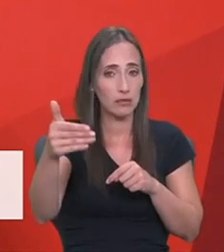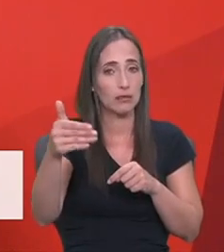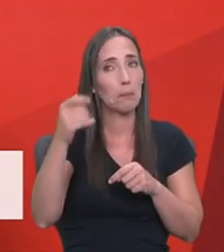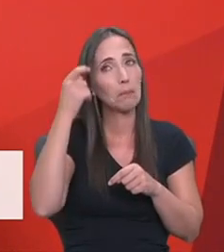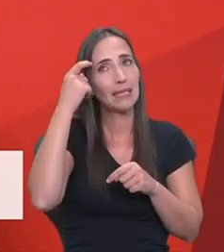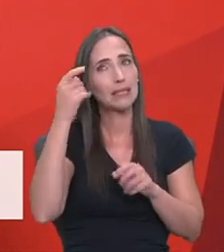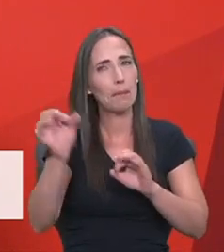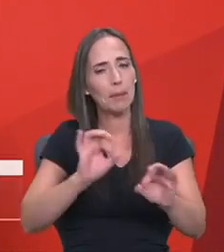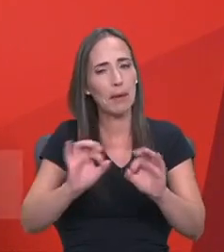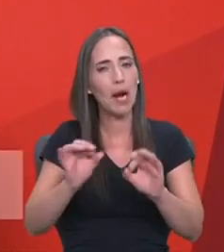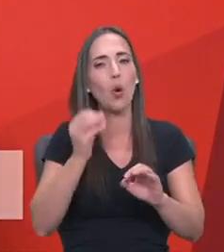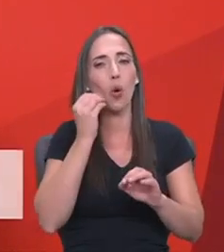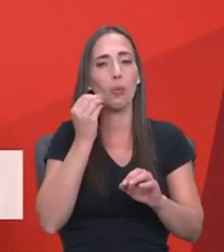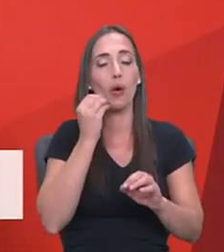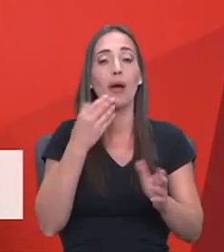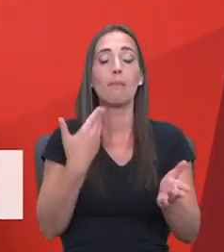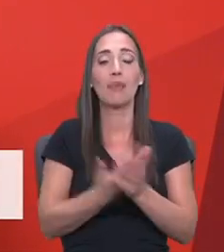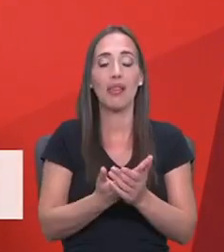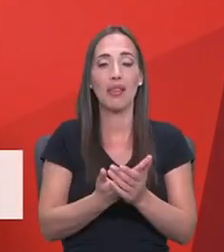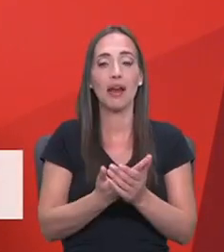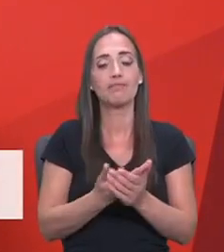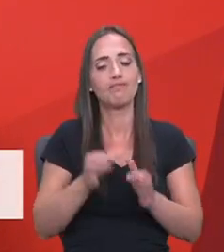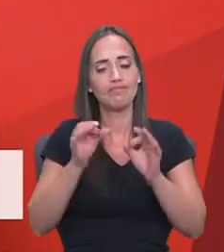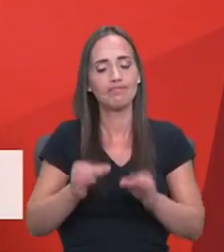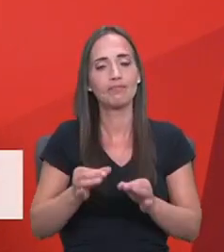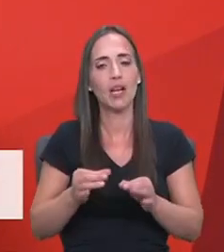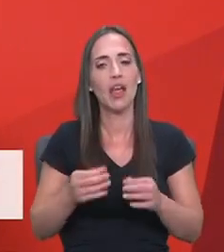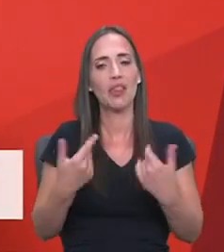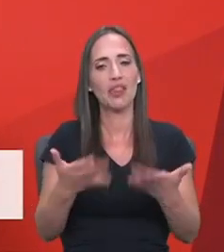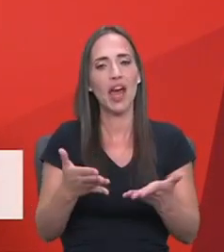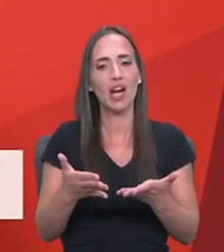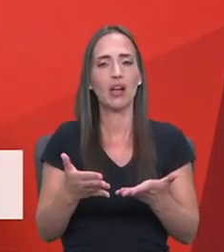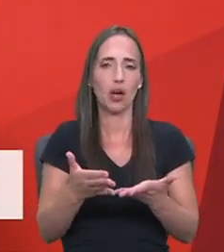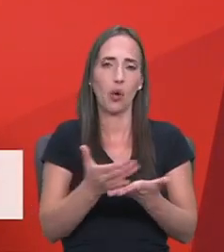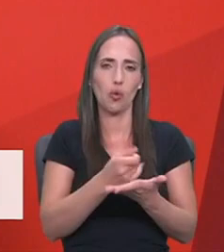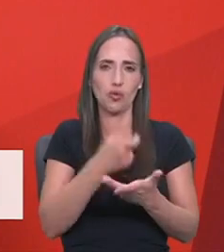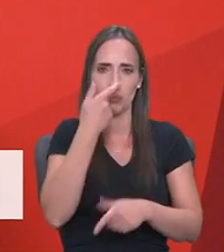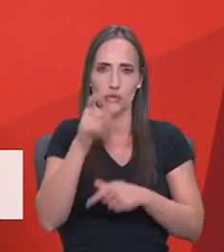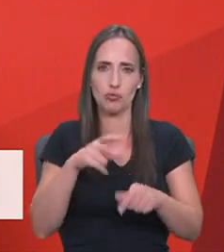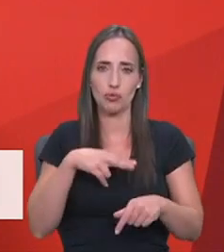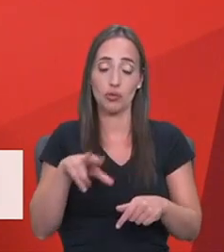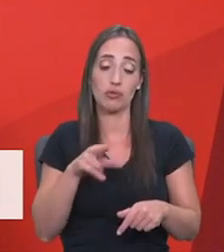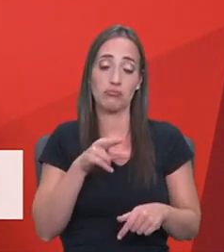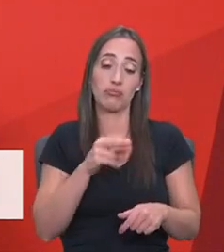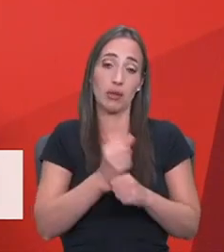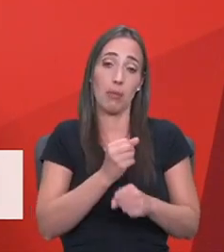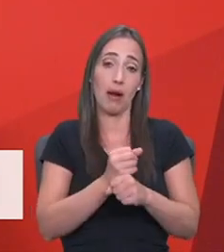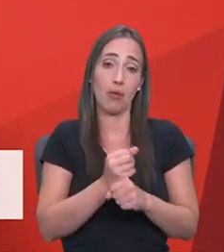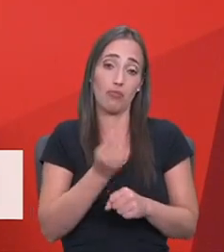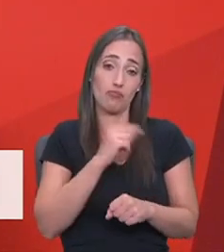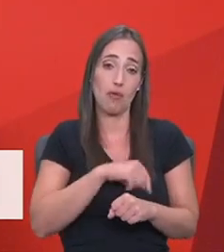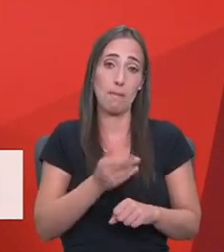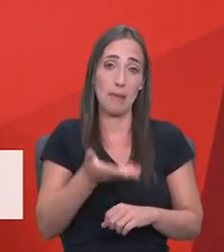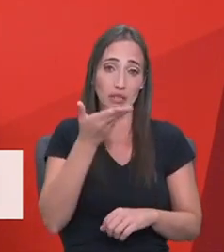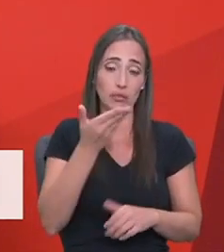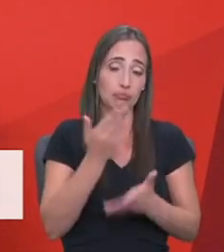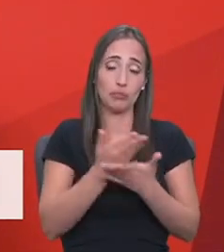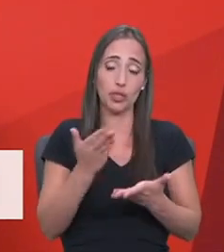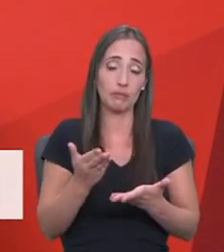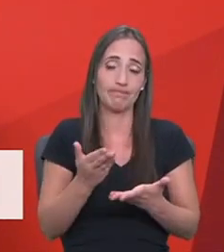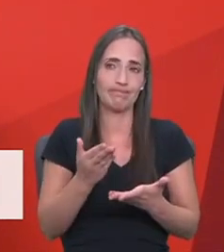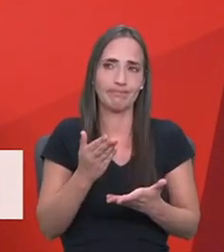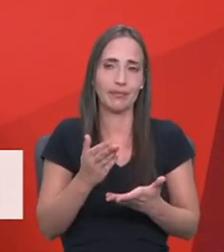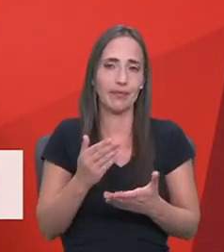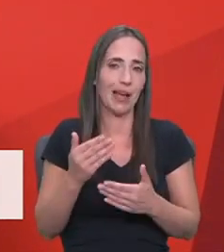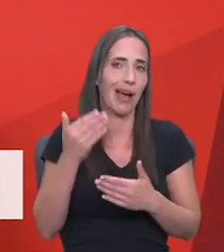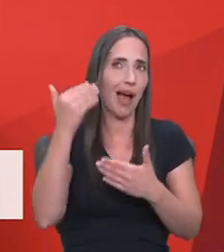forma estrutural eh dar meios aos portugueses para que o seu trabalho crie mais valor porque é apenas isso no longo prazo que nos vai permitir